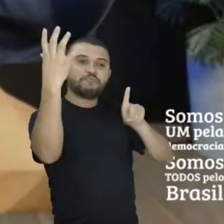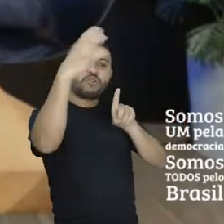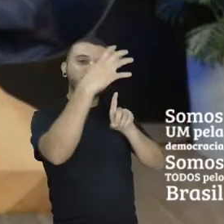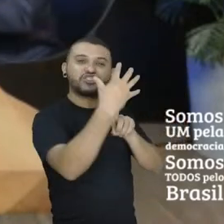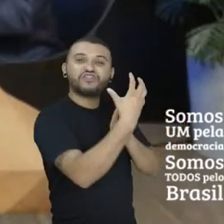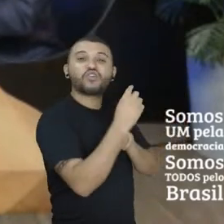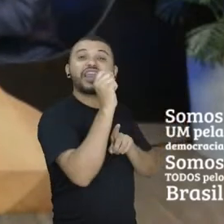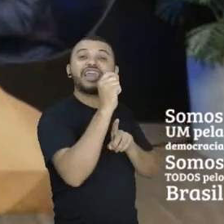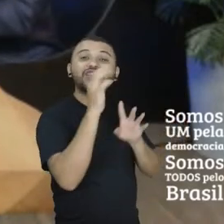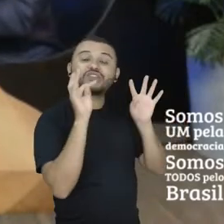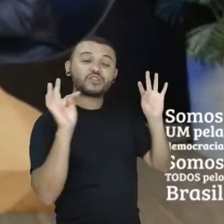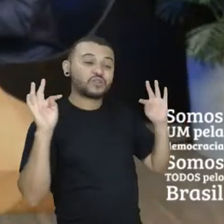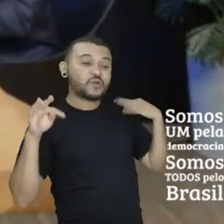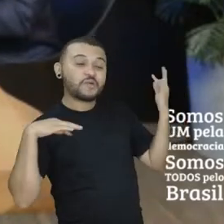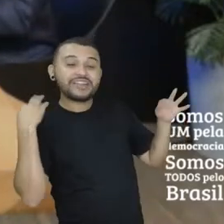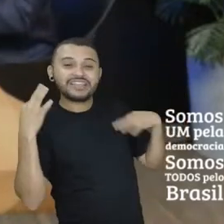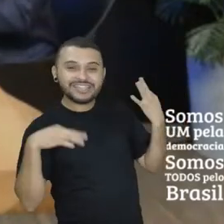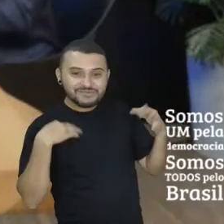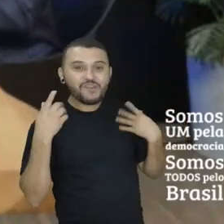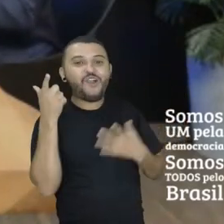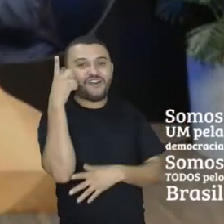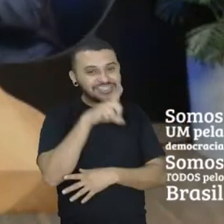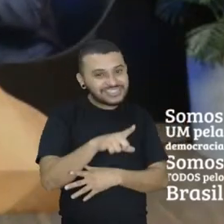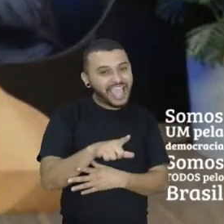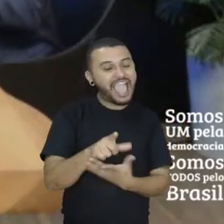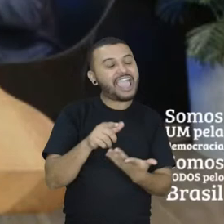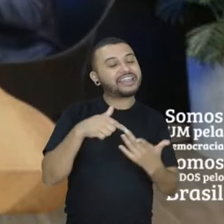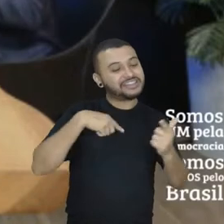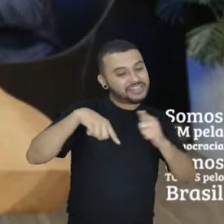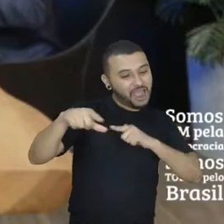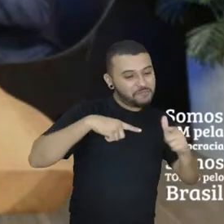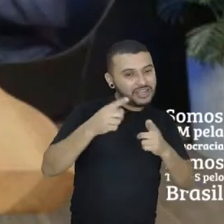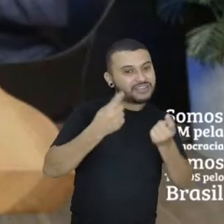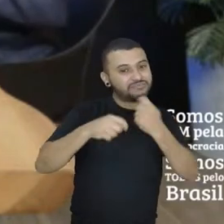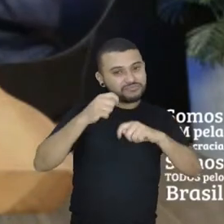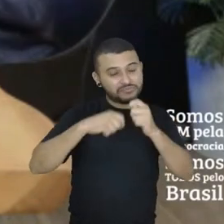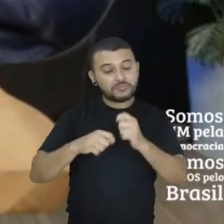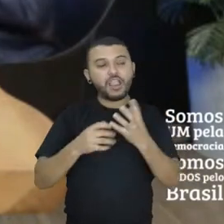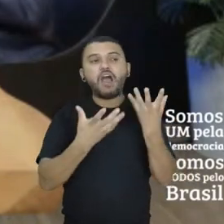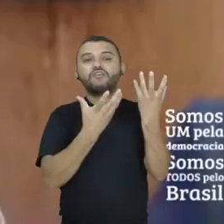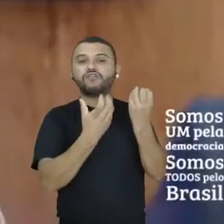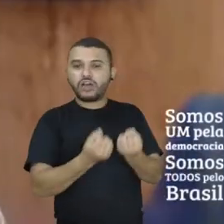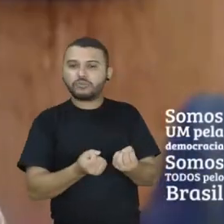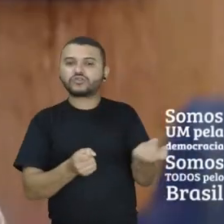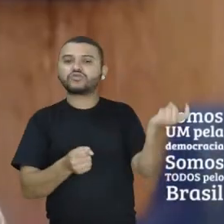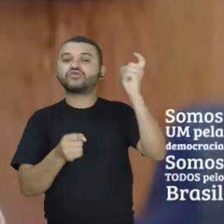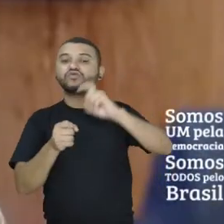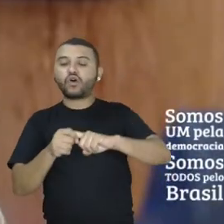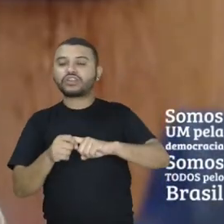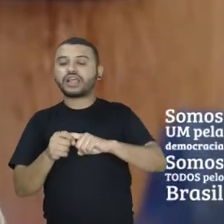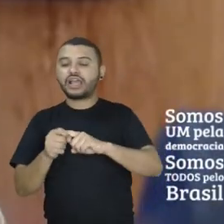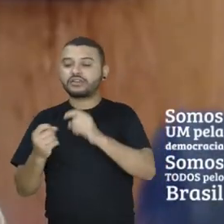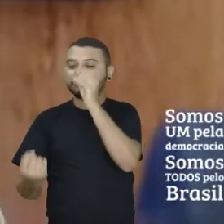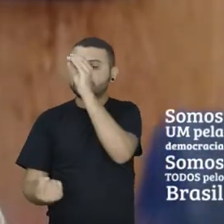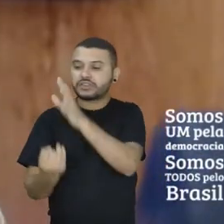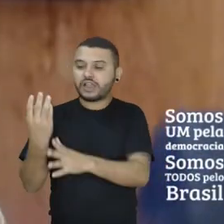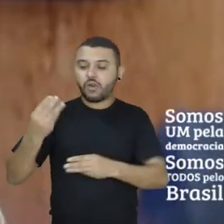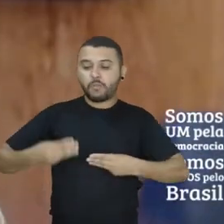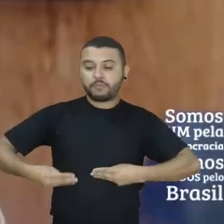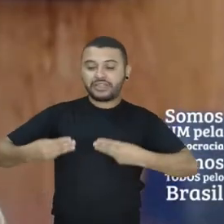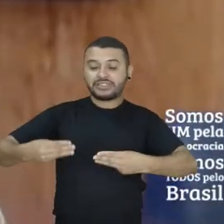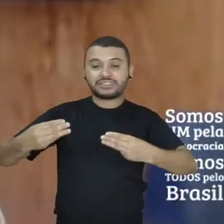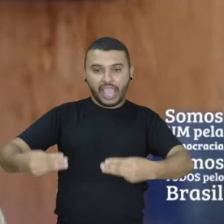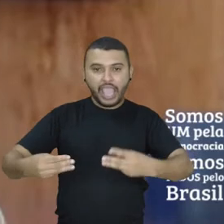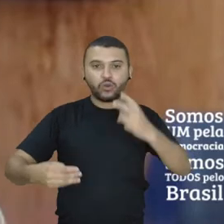movimenta também o emprego e a economia. Então, primeiro, retrazer de volta o Ministério da Cultura. Não